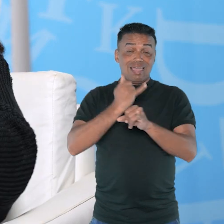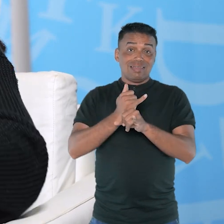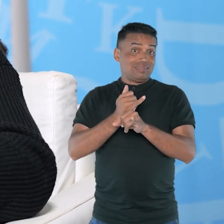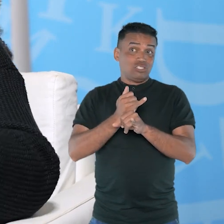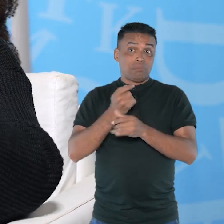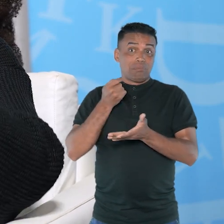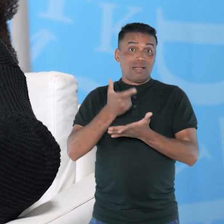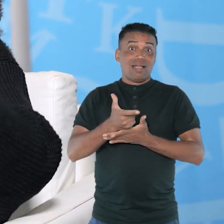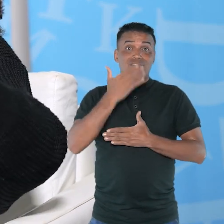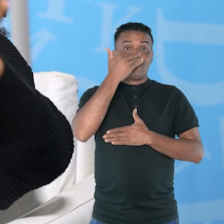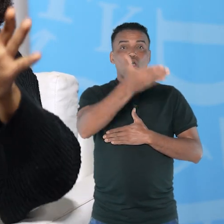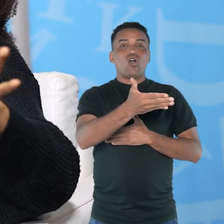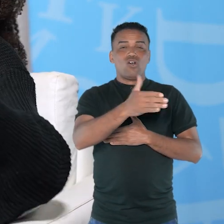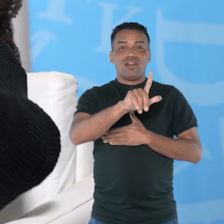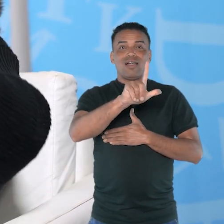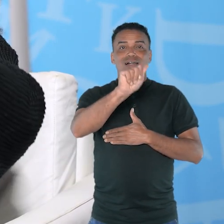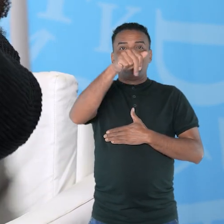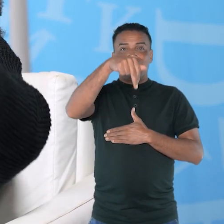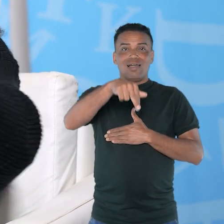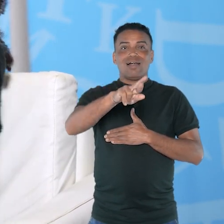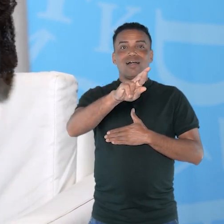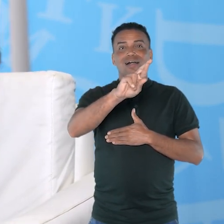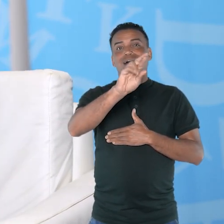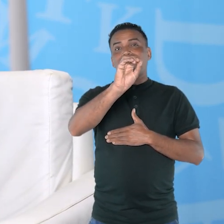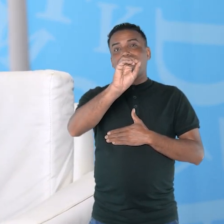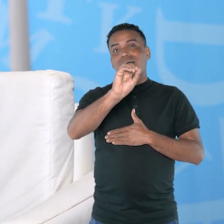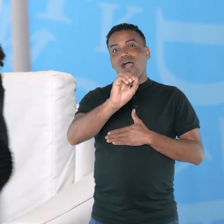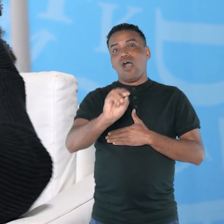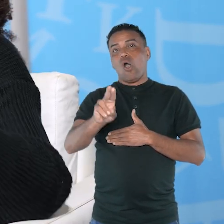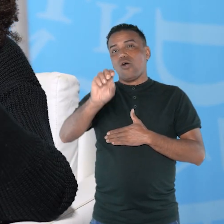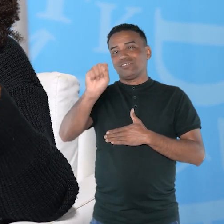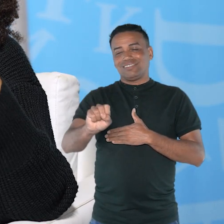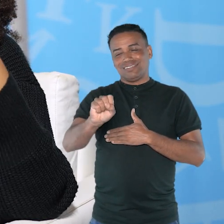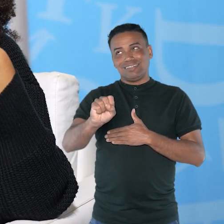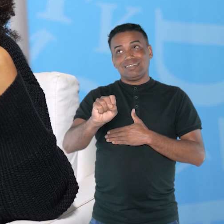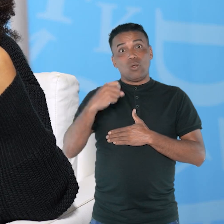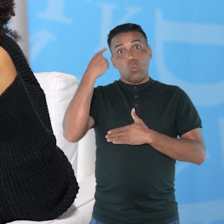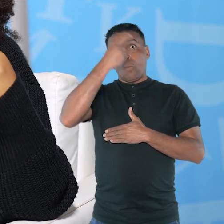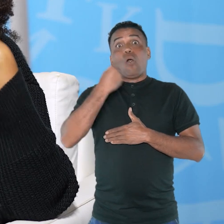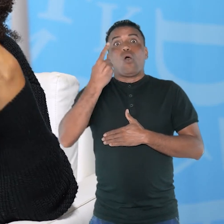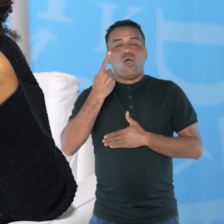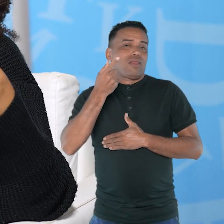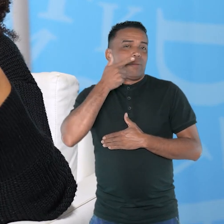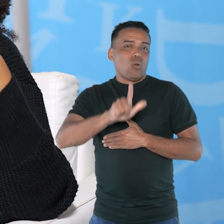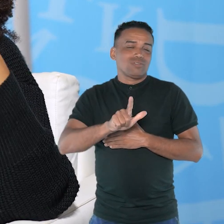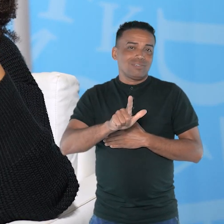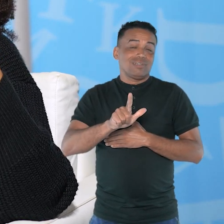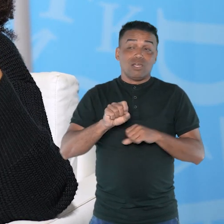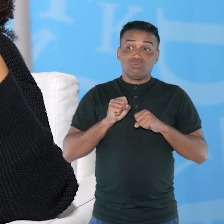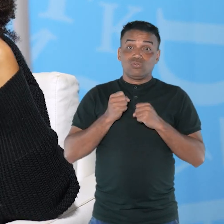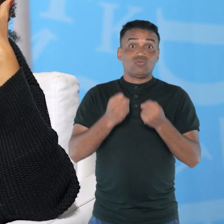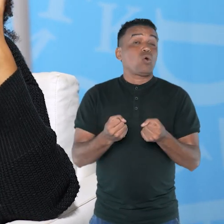tinha internet em casa, aí você ficava 1 hora e você tinha que descobrir tudo naquela 1 hora e sair. Então, assim, era um esforço maior,